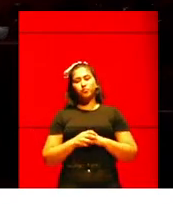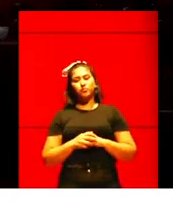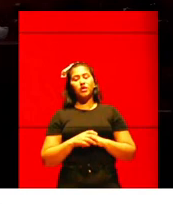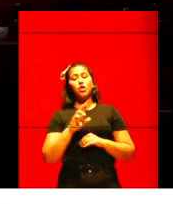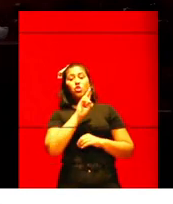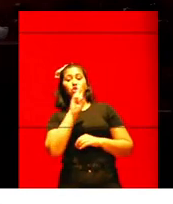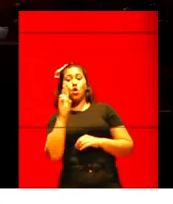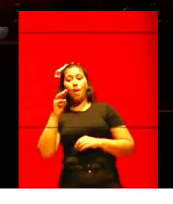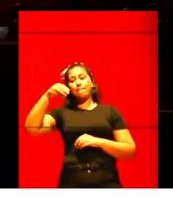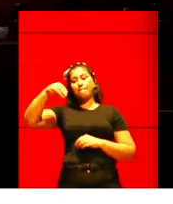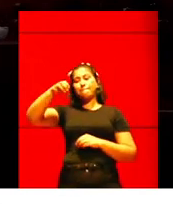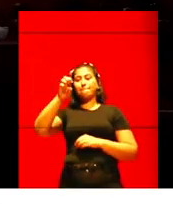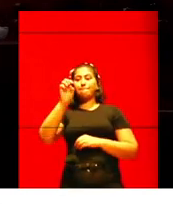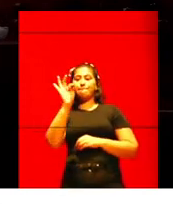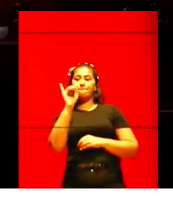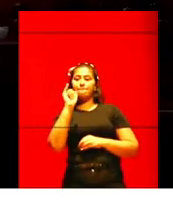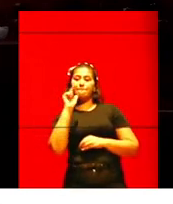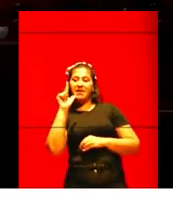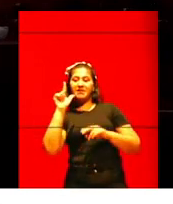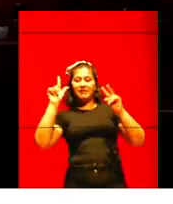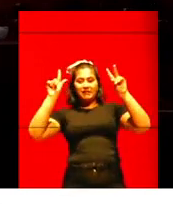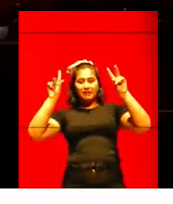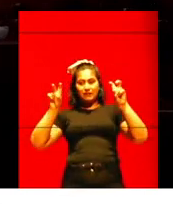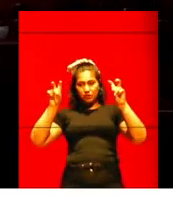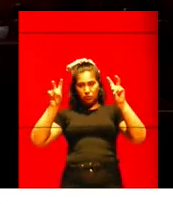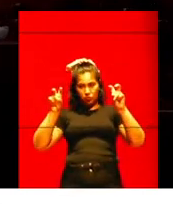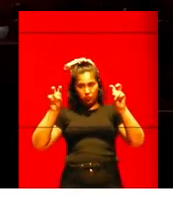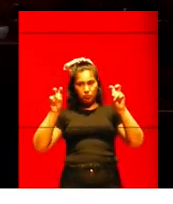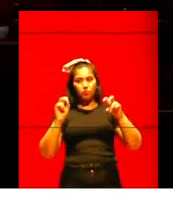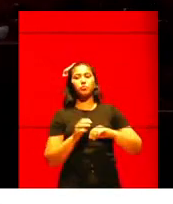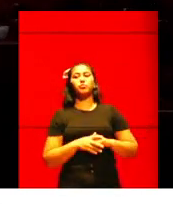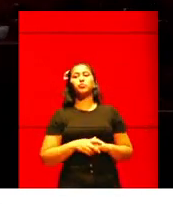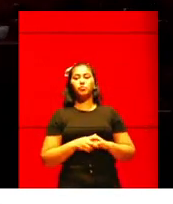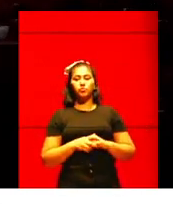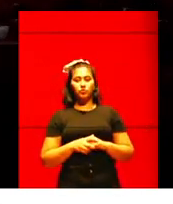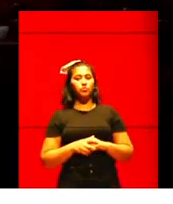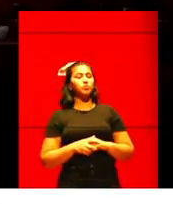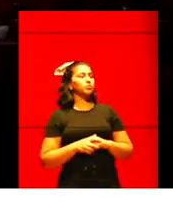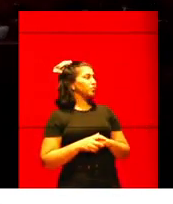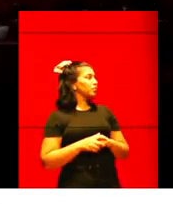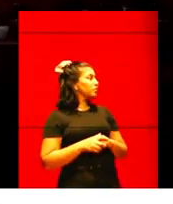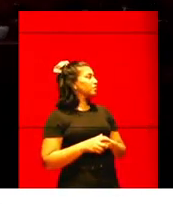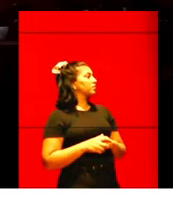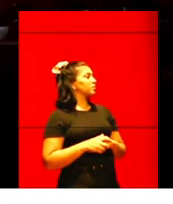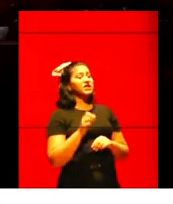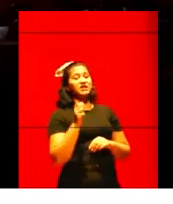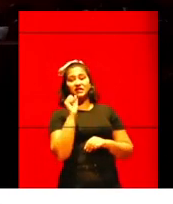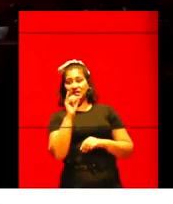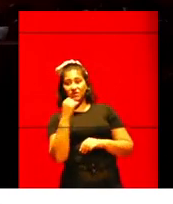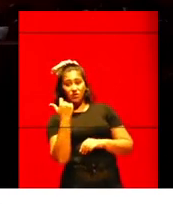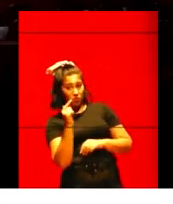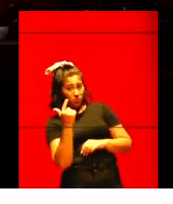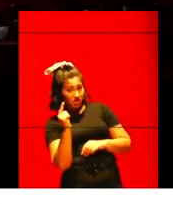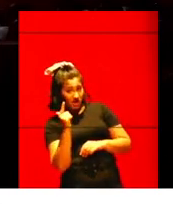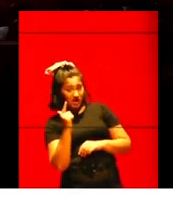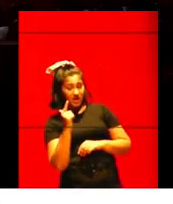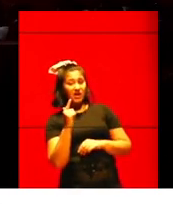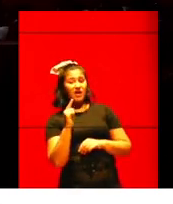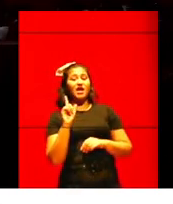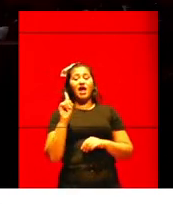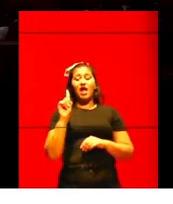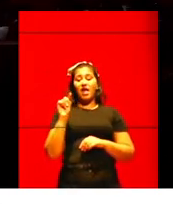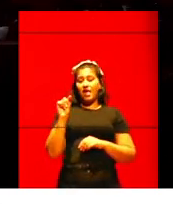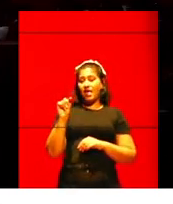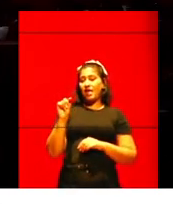metil, né? Então, tem ramificação, vai ser cadeia ramificada. Não tem ramificação, vai ser